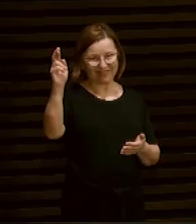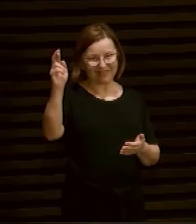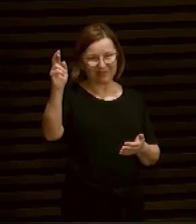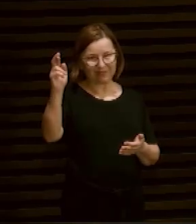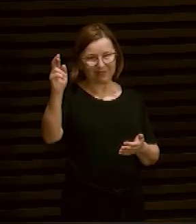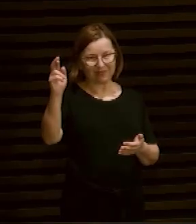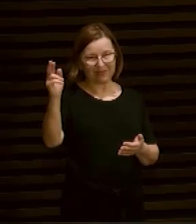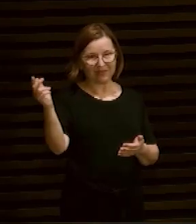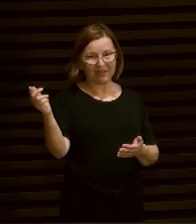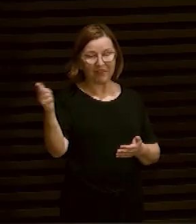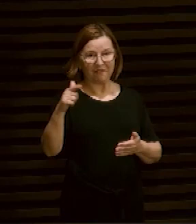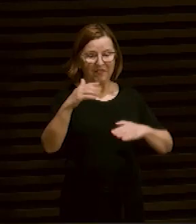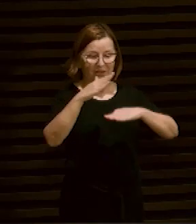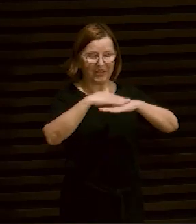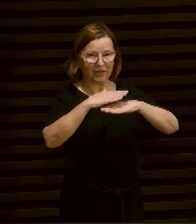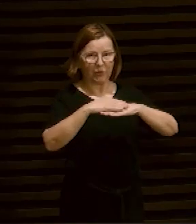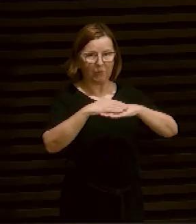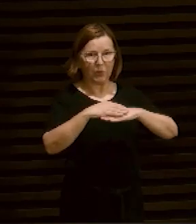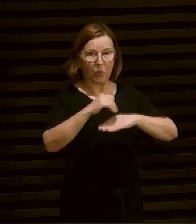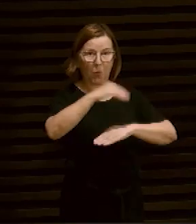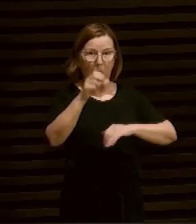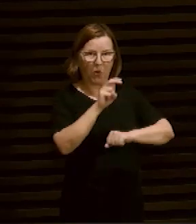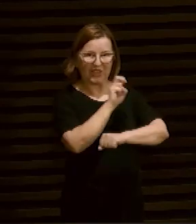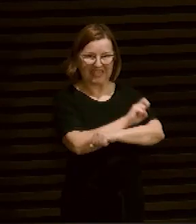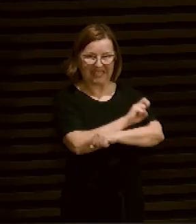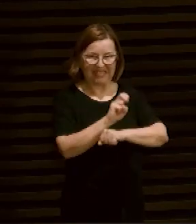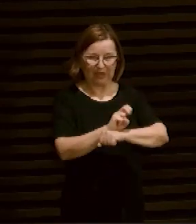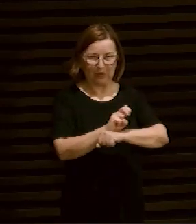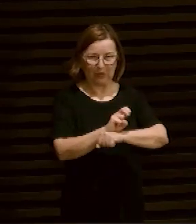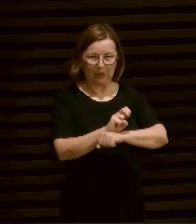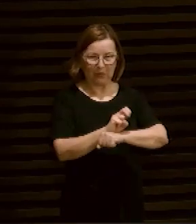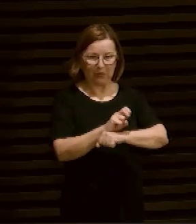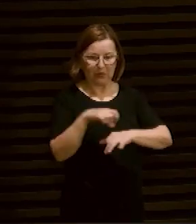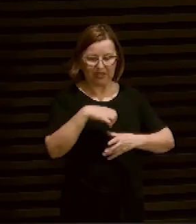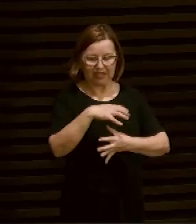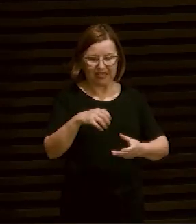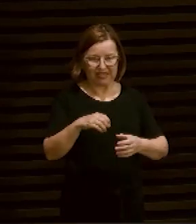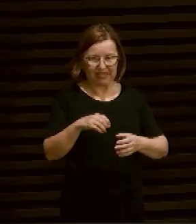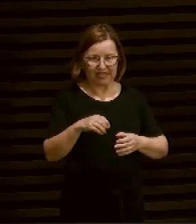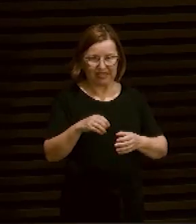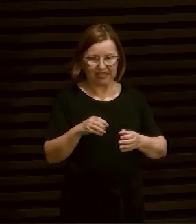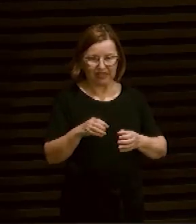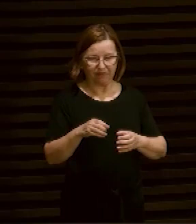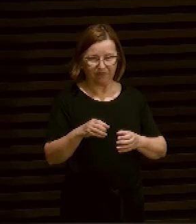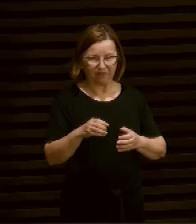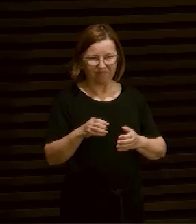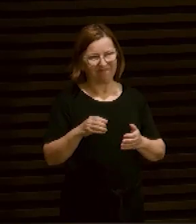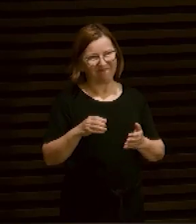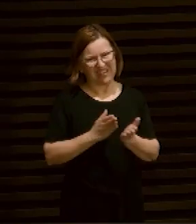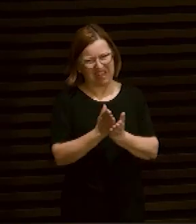Monte Sião. E a terra rache. E as águas corram para o Mar